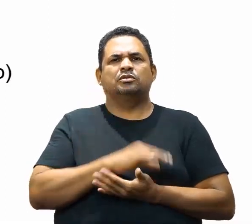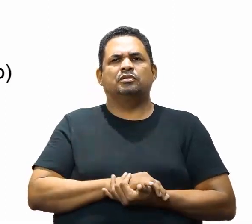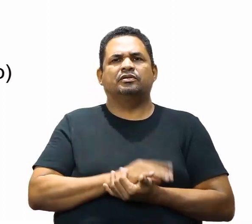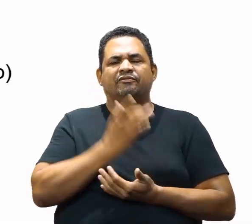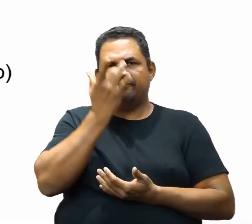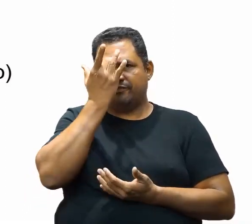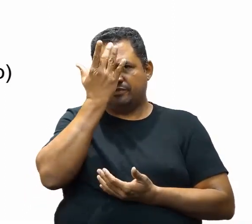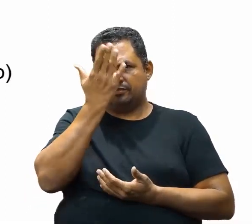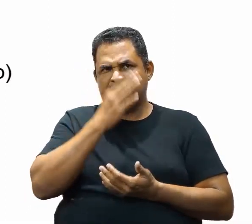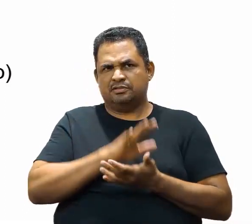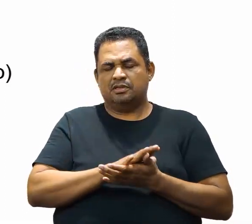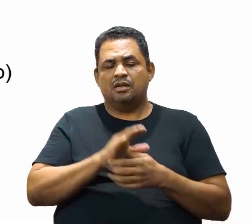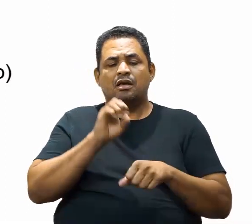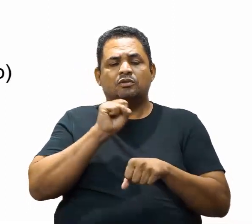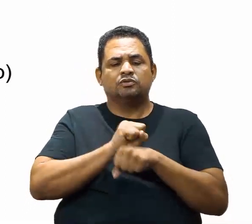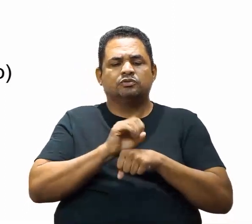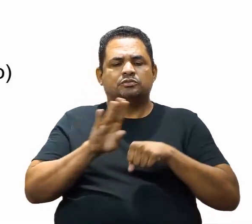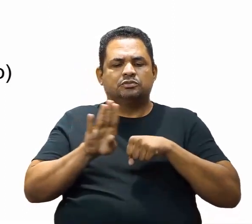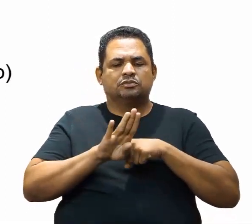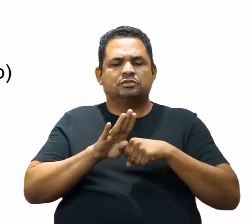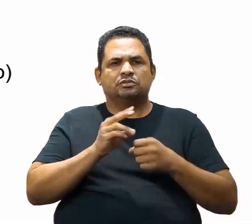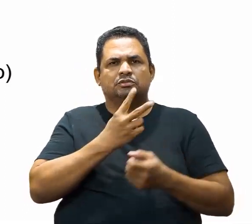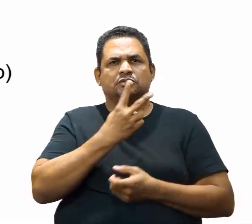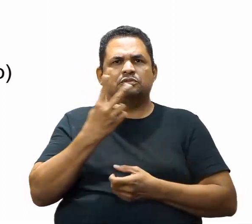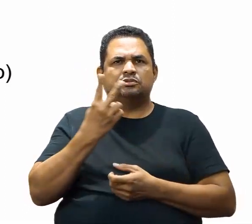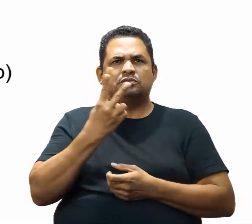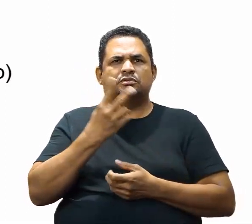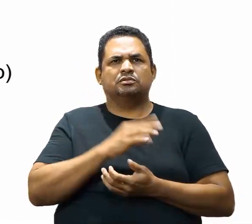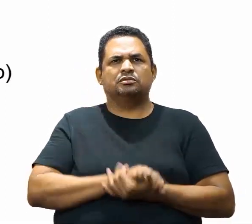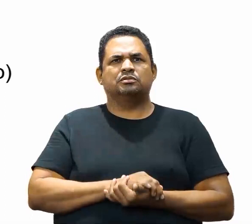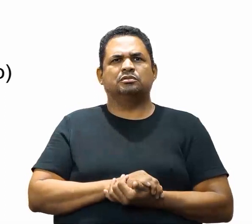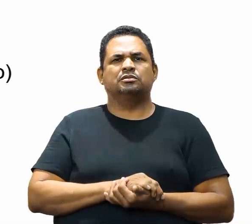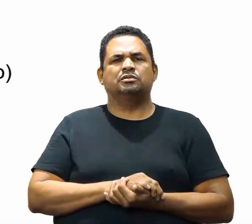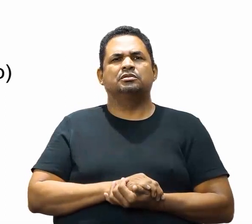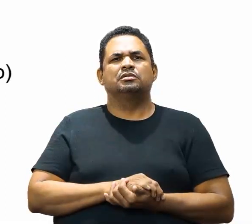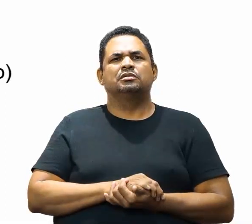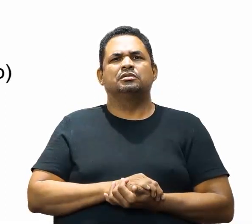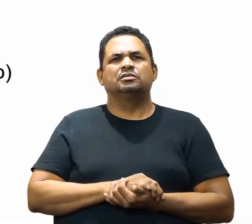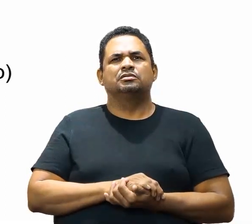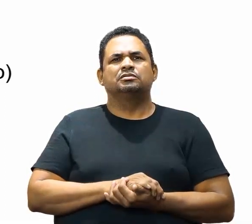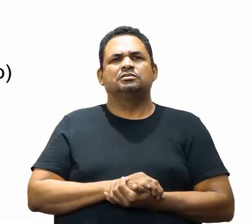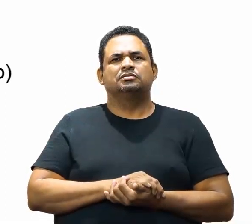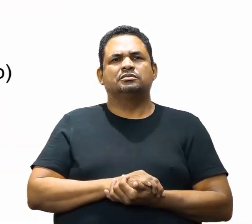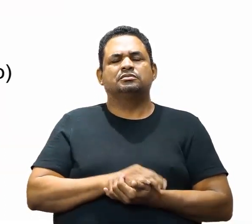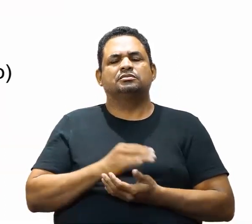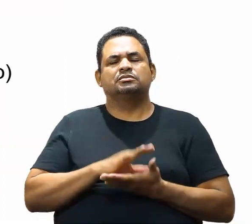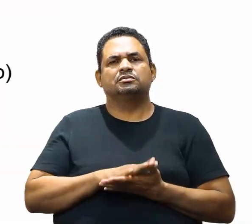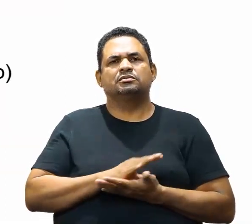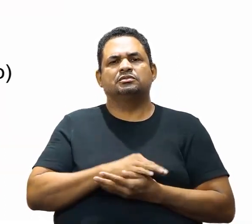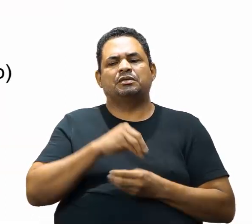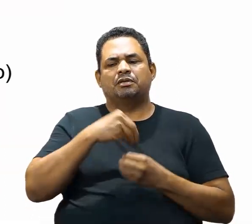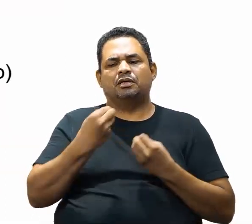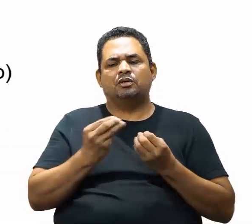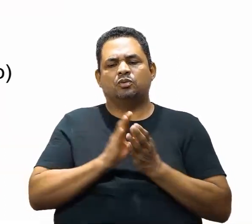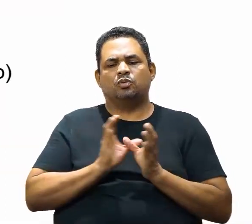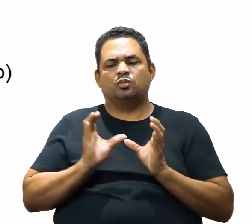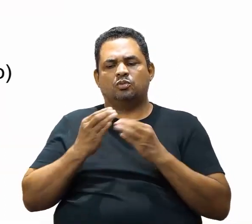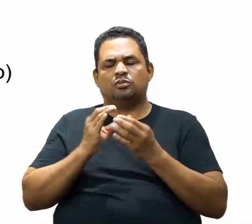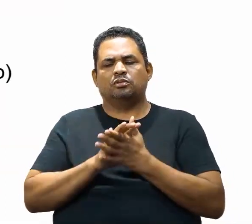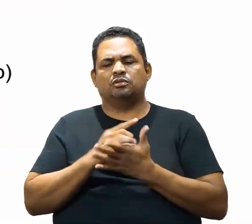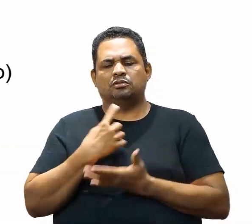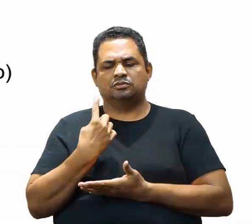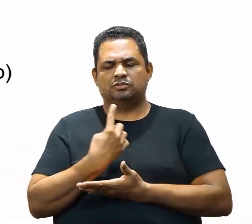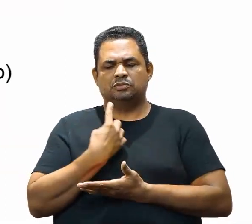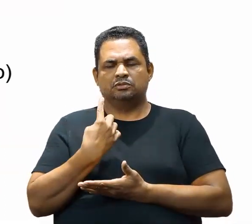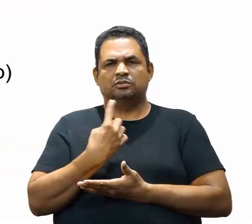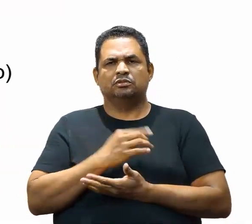dos substantivos é essa duplinha, esse joguinho que ele faz. Tirando os coletivos que ele é sozinho. É o único que é sozinho. Então a